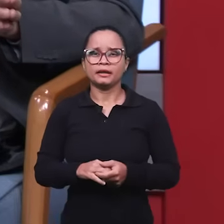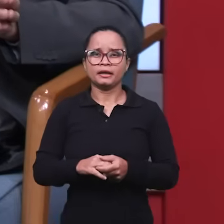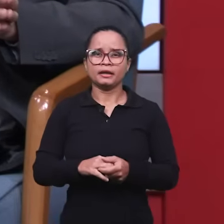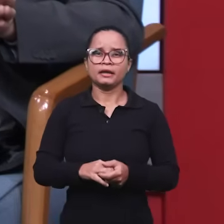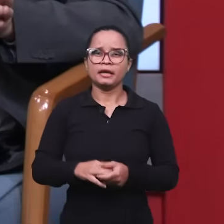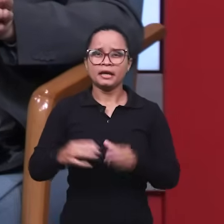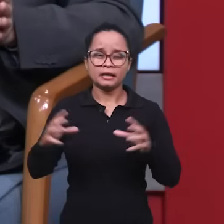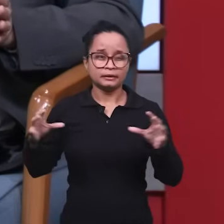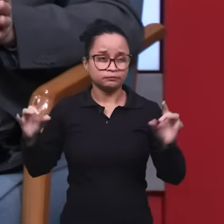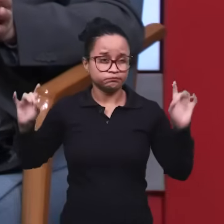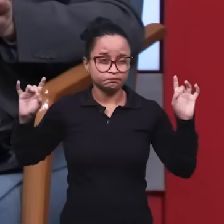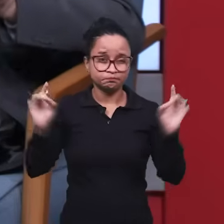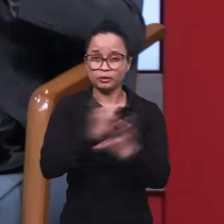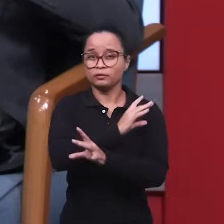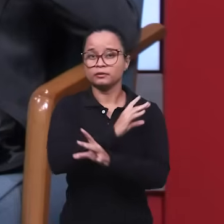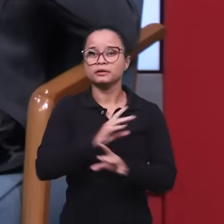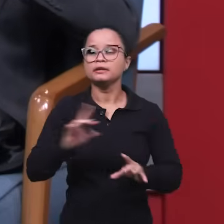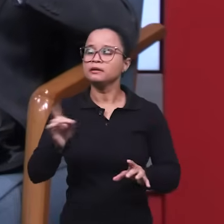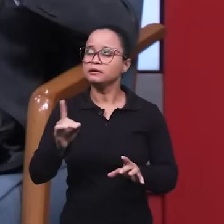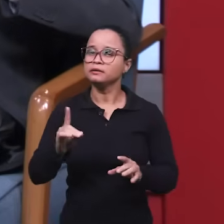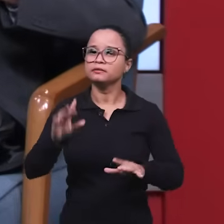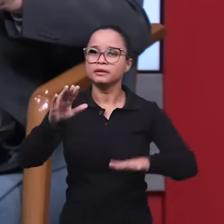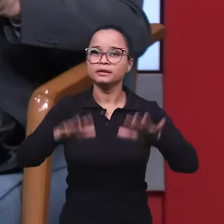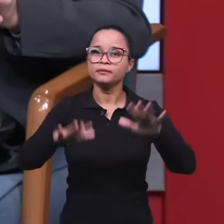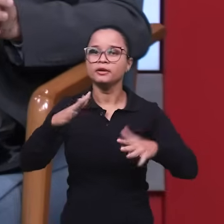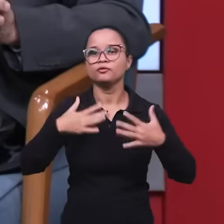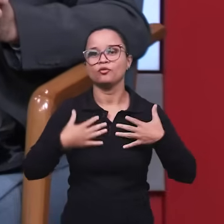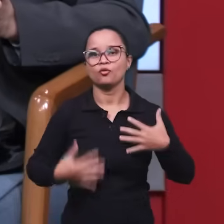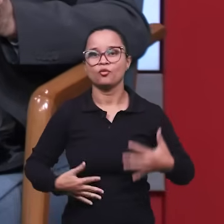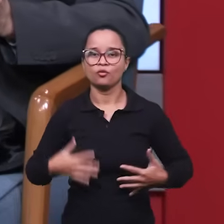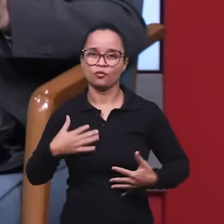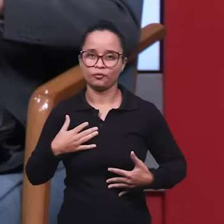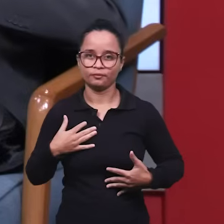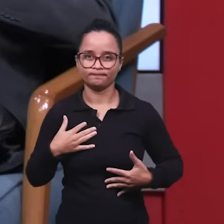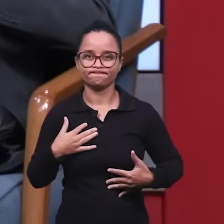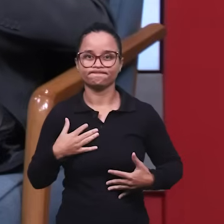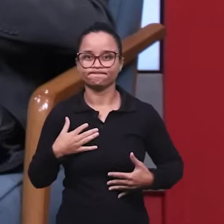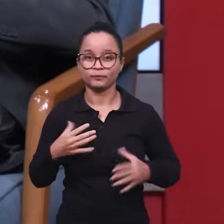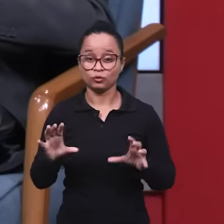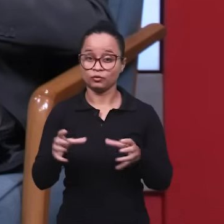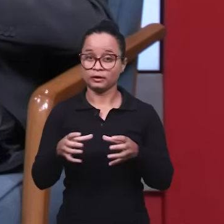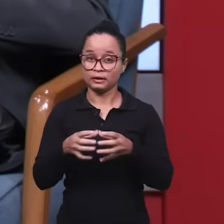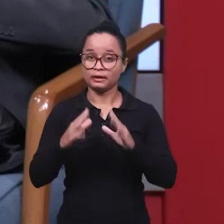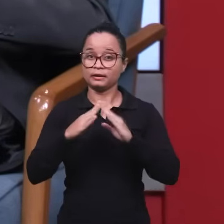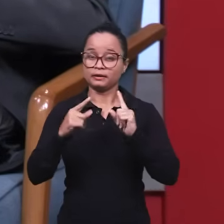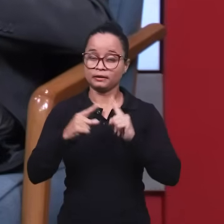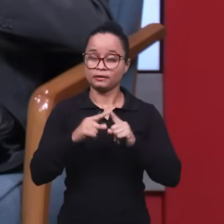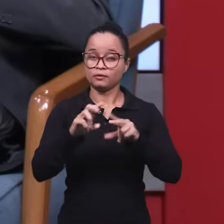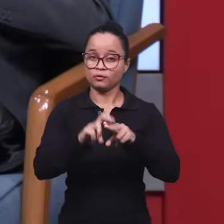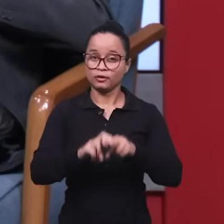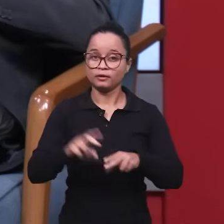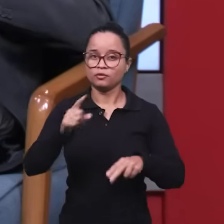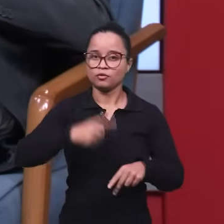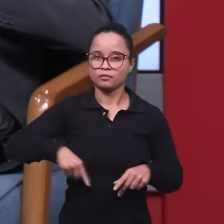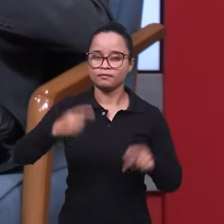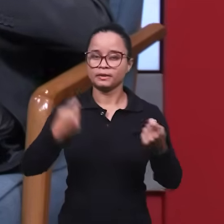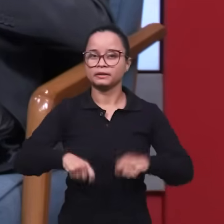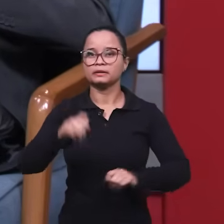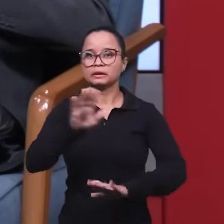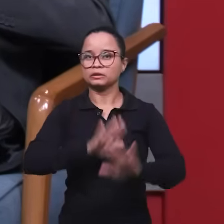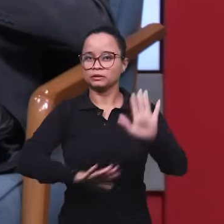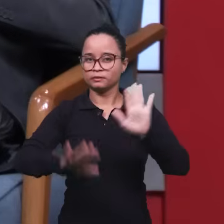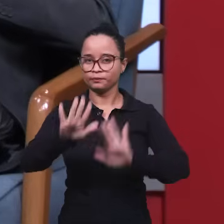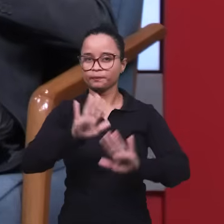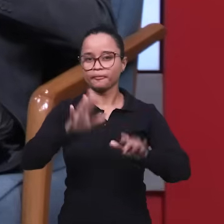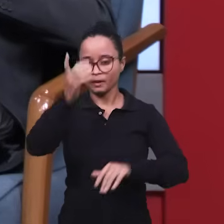ele é completo? Não. Ele depende do corpo. Então, é por isso que nós temos que ter